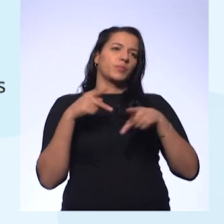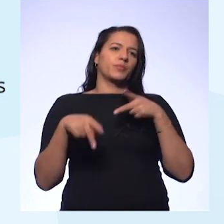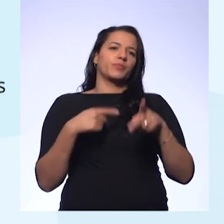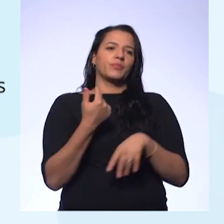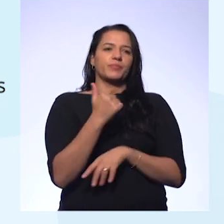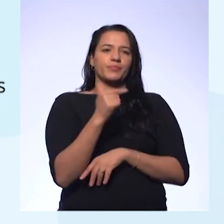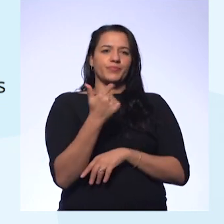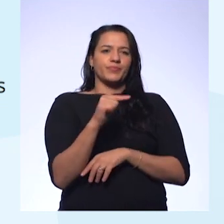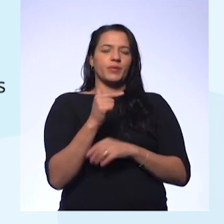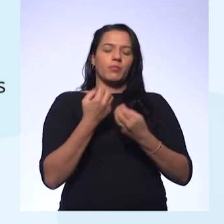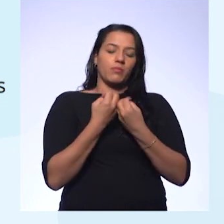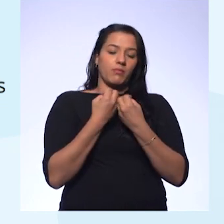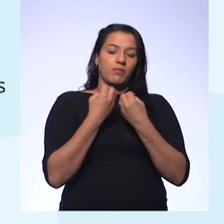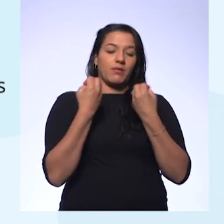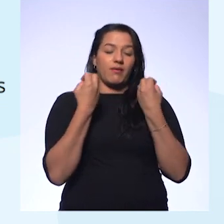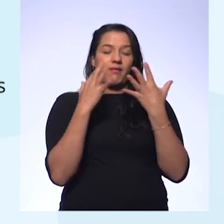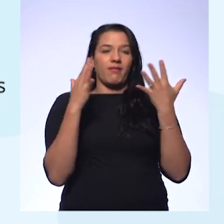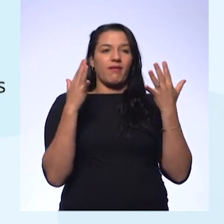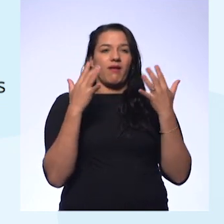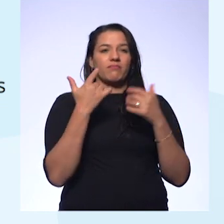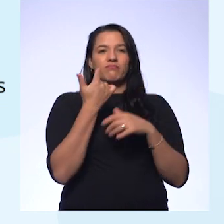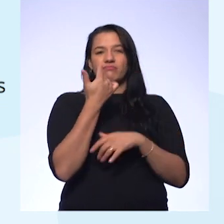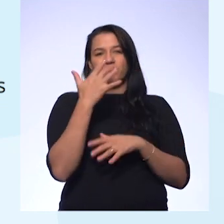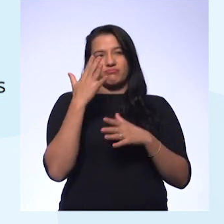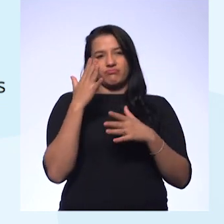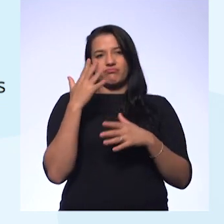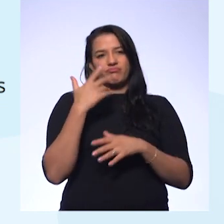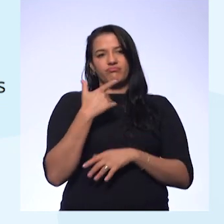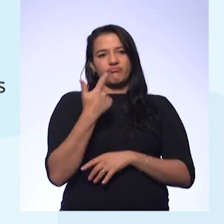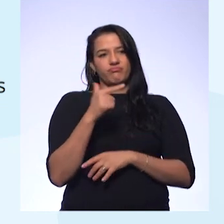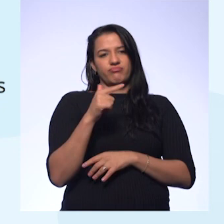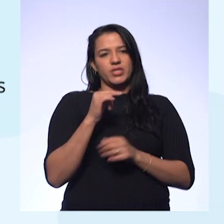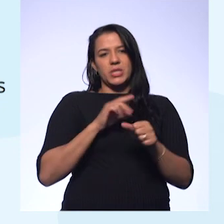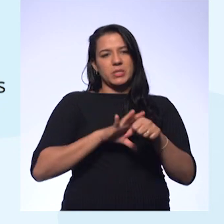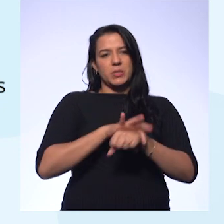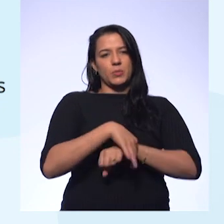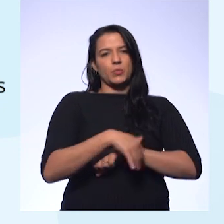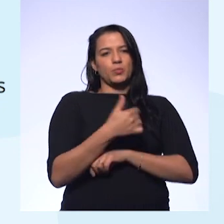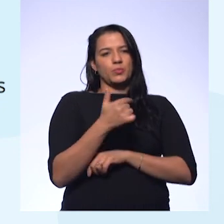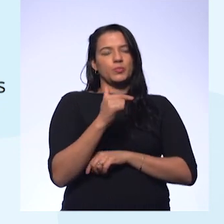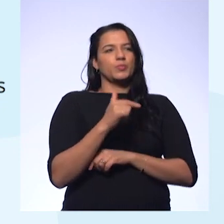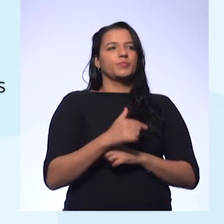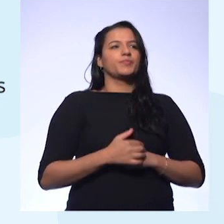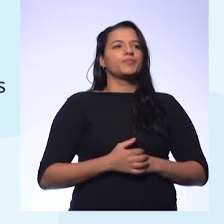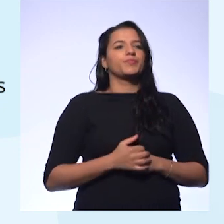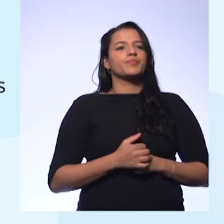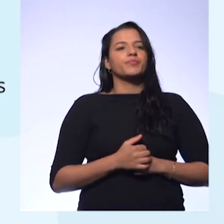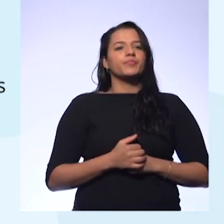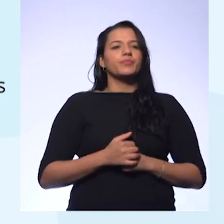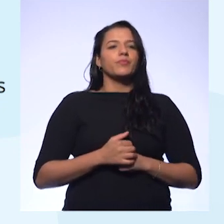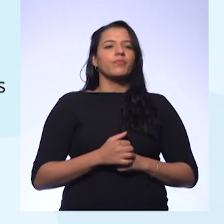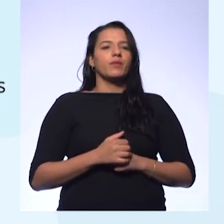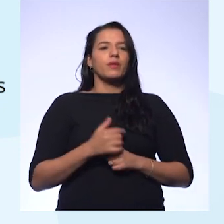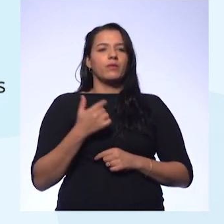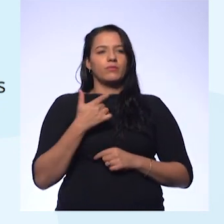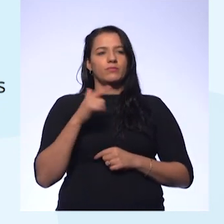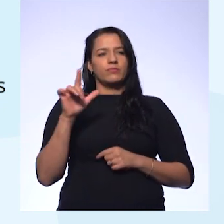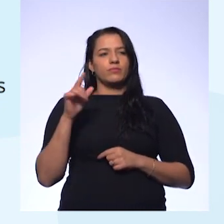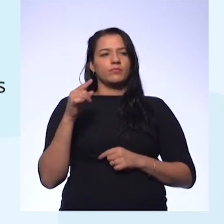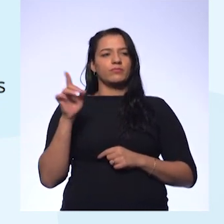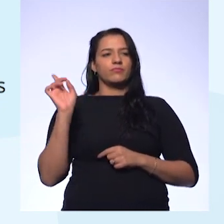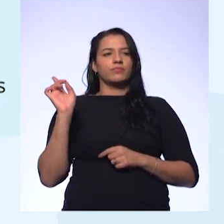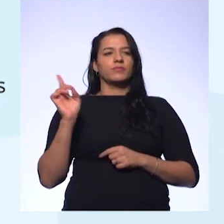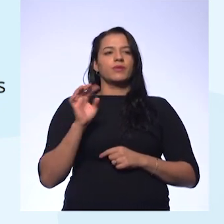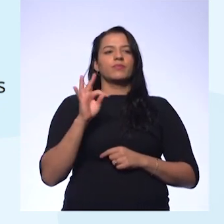processo transparente e nem seguro, tá? Outra questão que nós temos aí é a do tenentismo. Eu não vou me